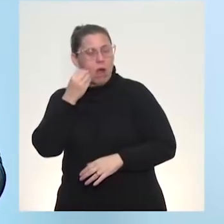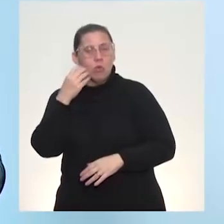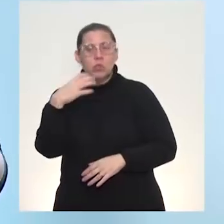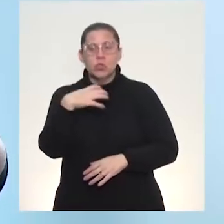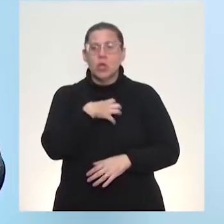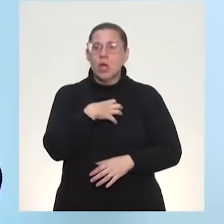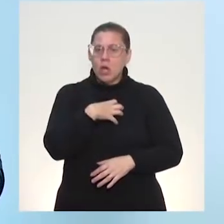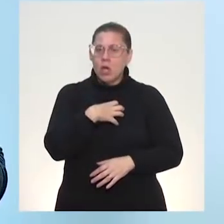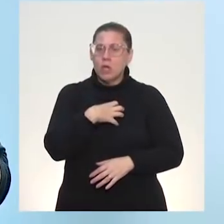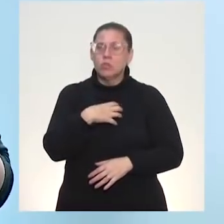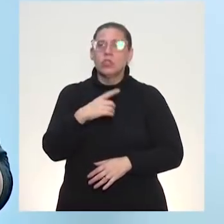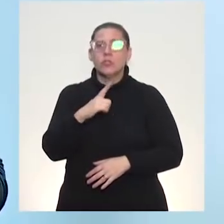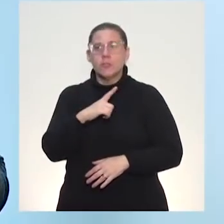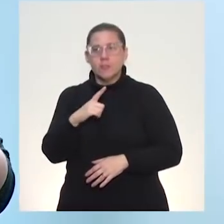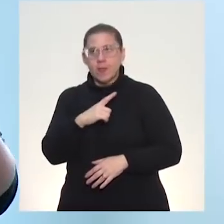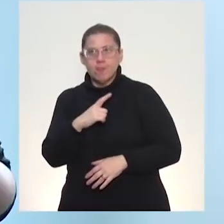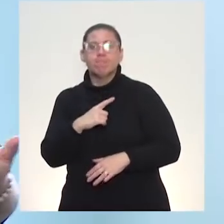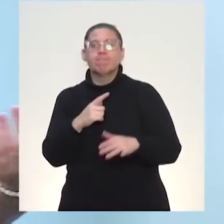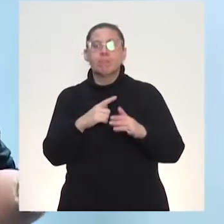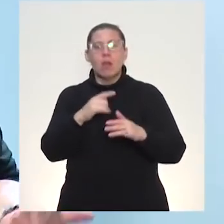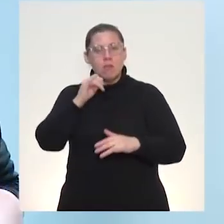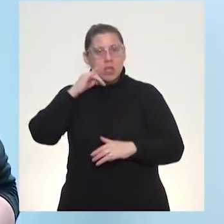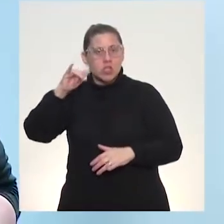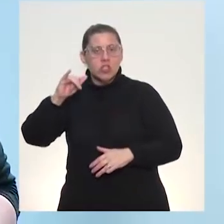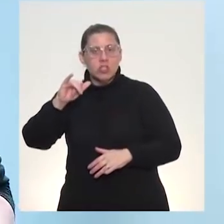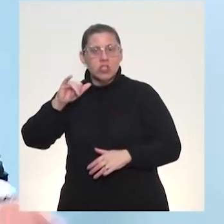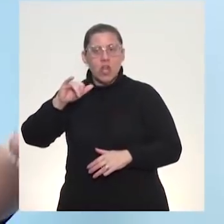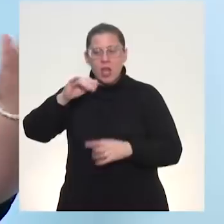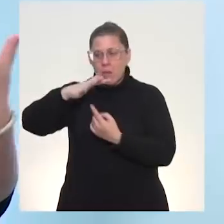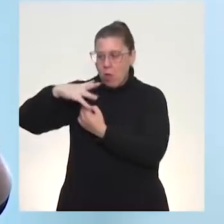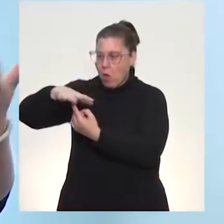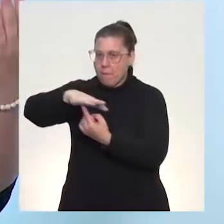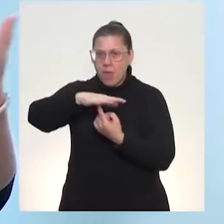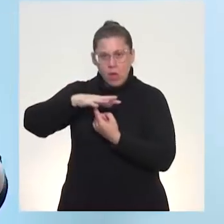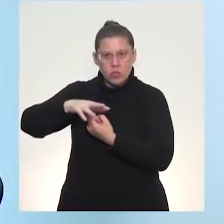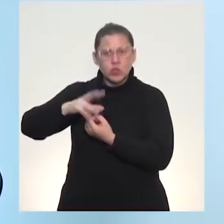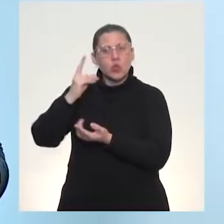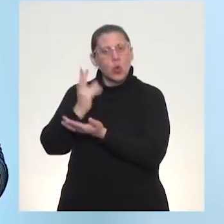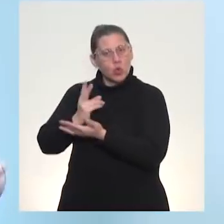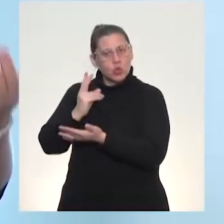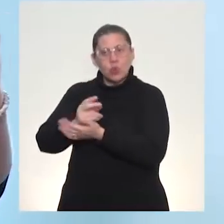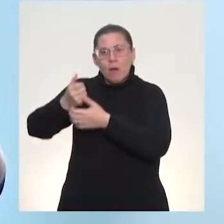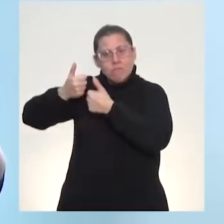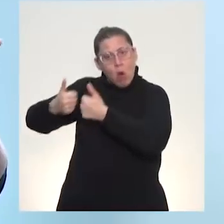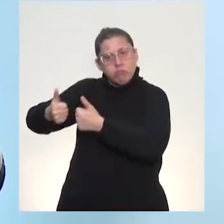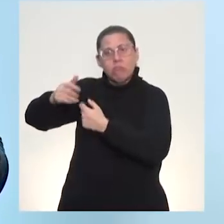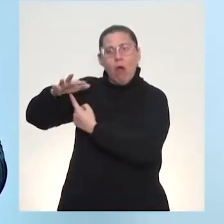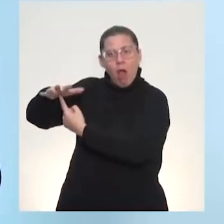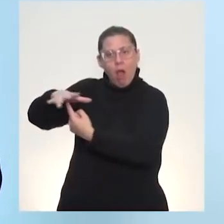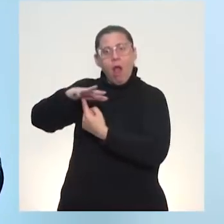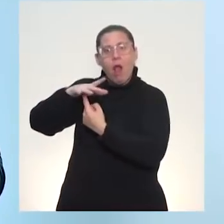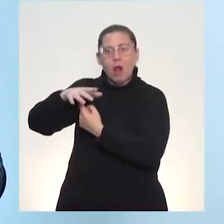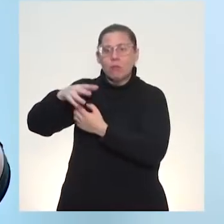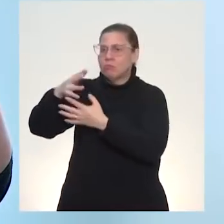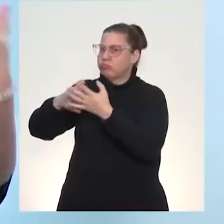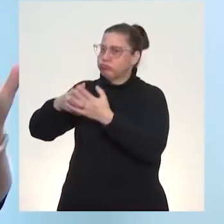forma de obter energia sem prejudicar o ambiente, que é o que a gente vem falando com vocês dentro das